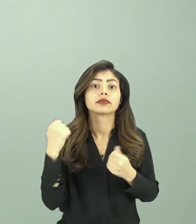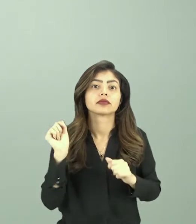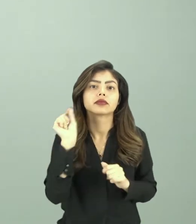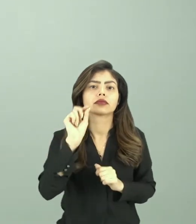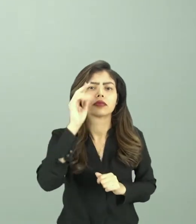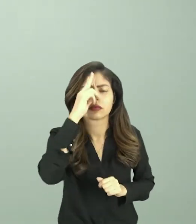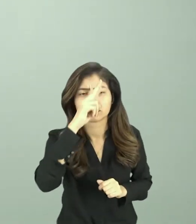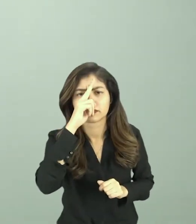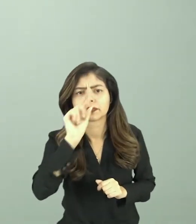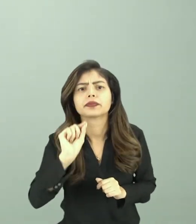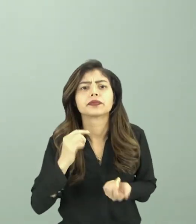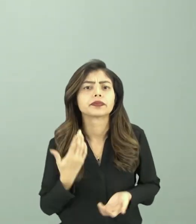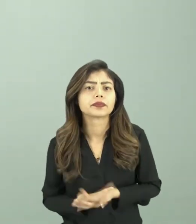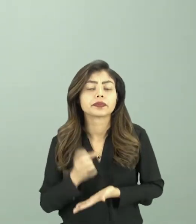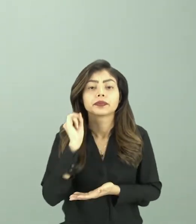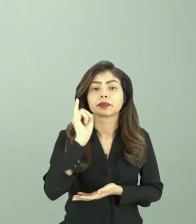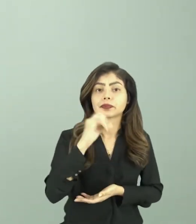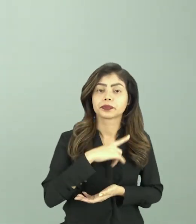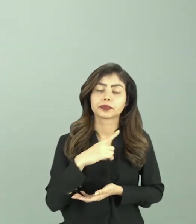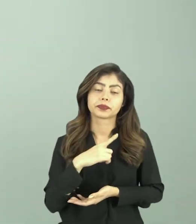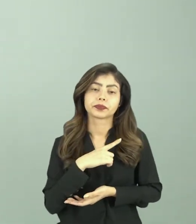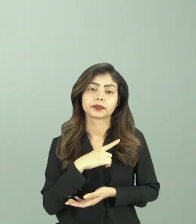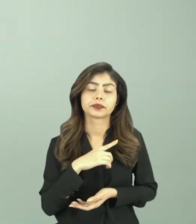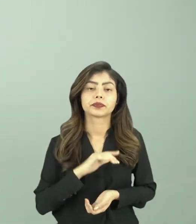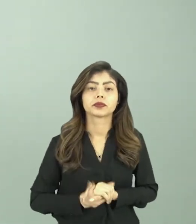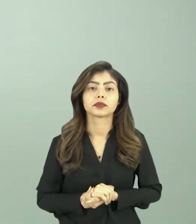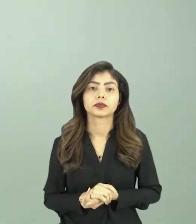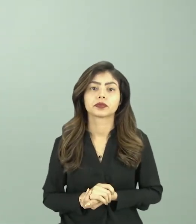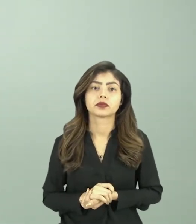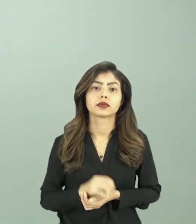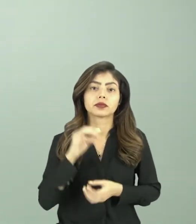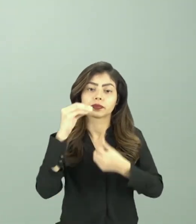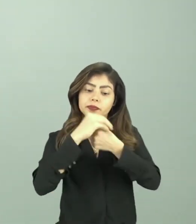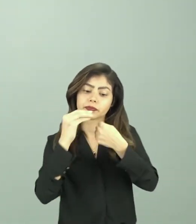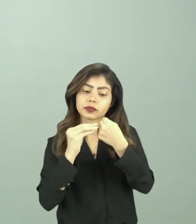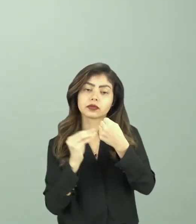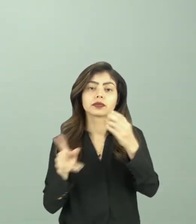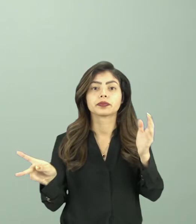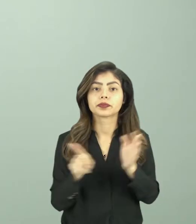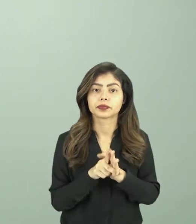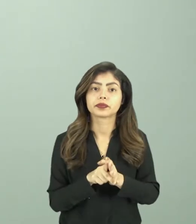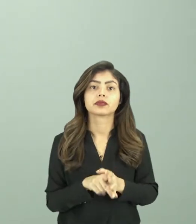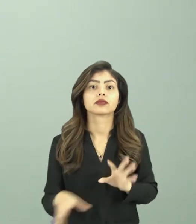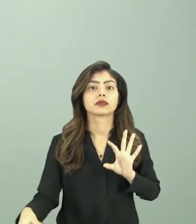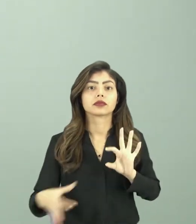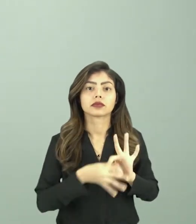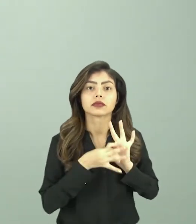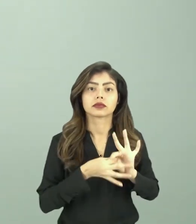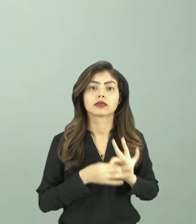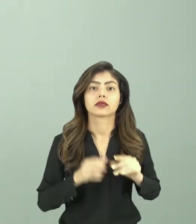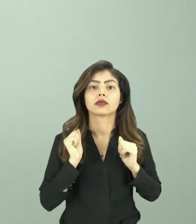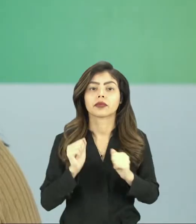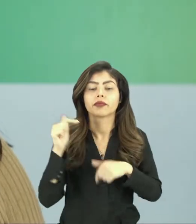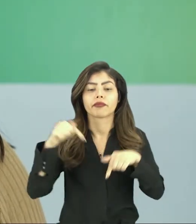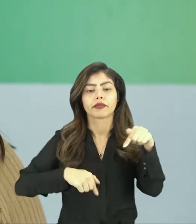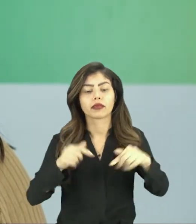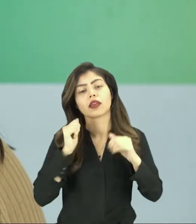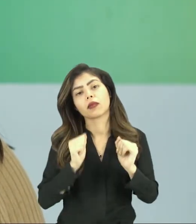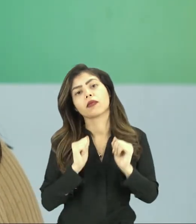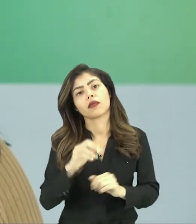precisa relembrar o quê? Se ele é uma substância, um composto molecular, então o tipo de ligação química só pode